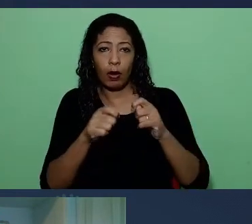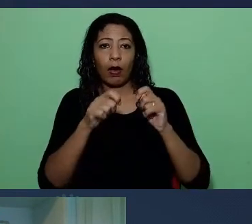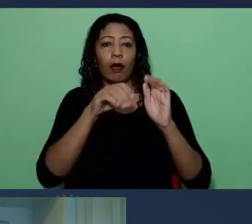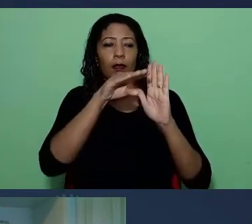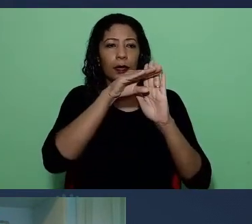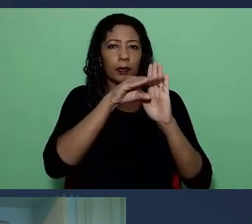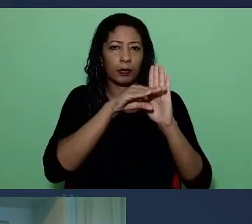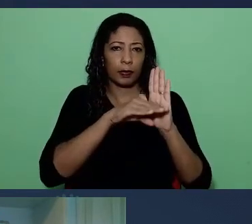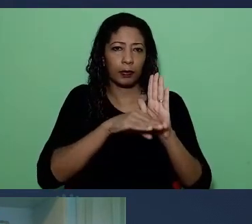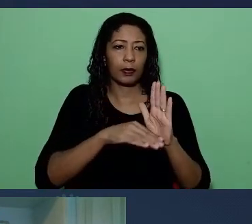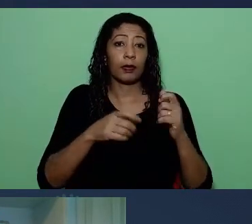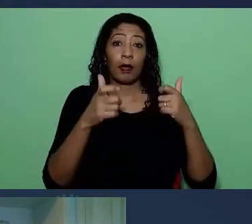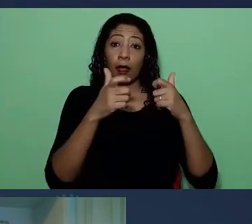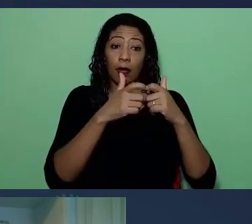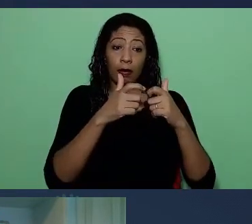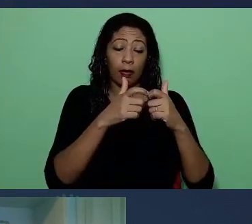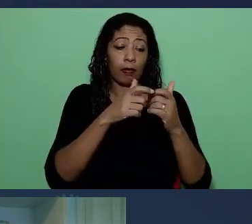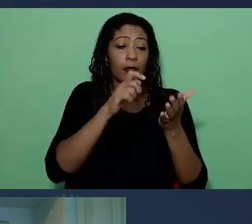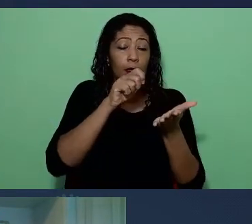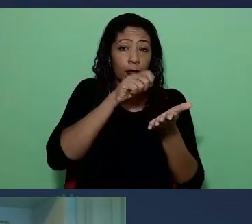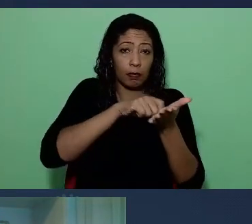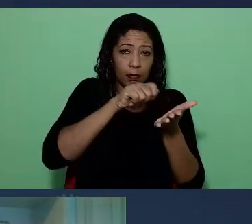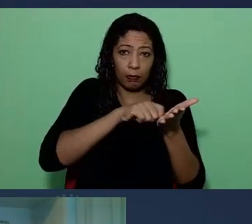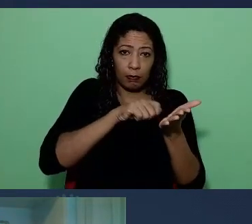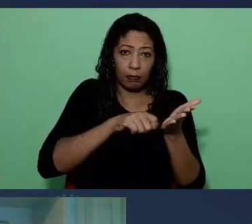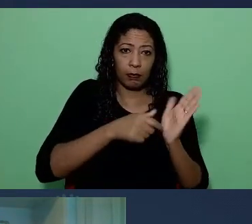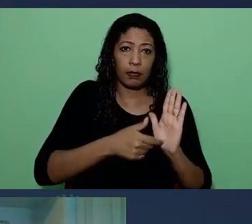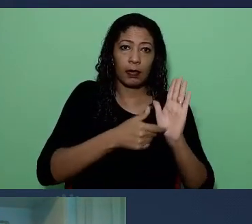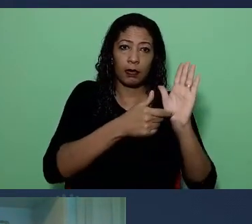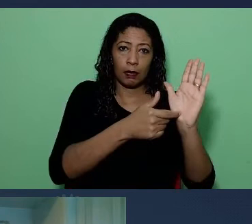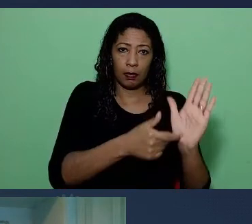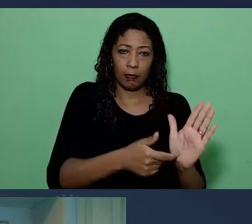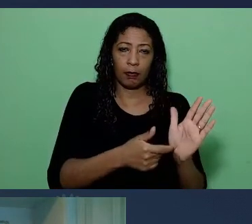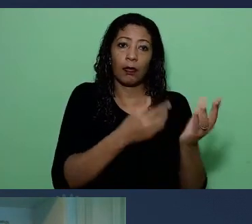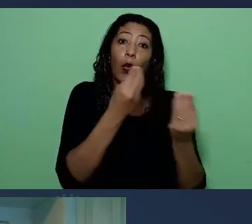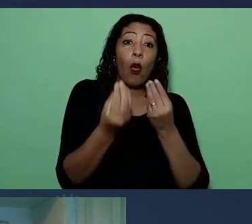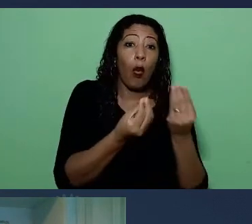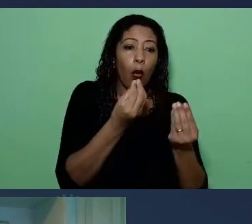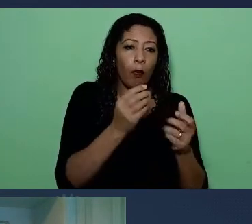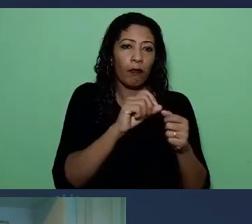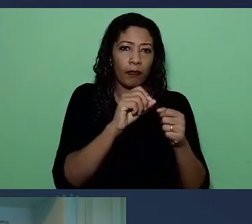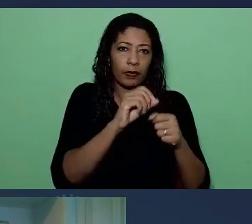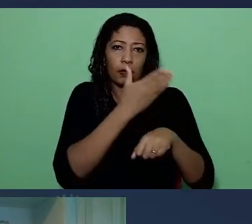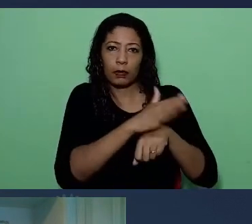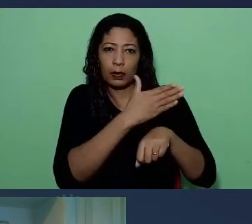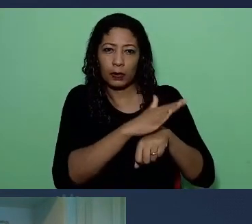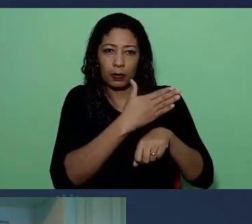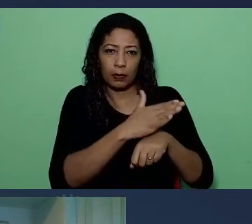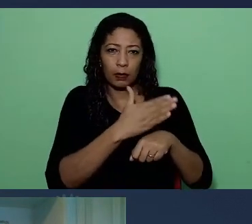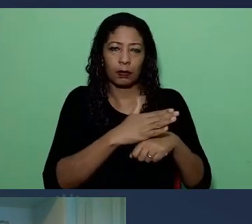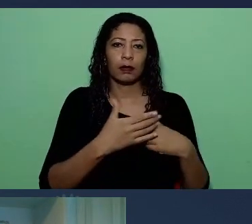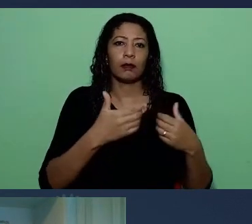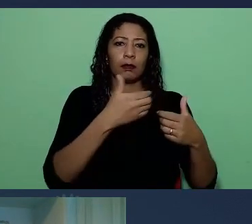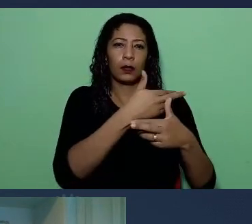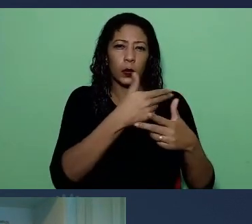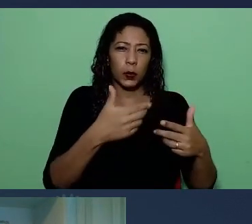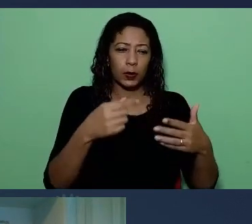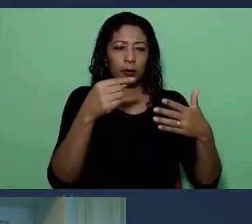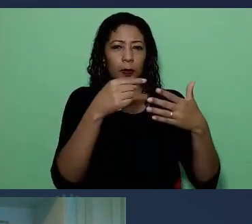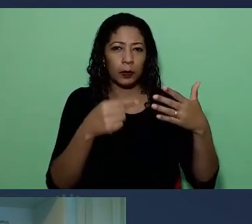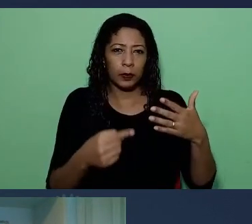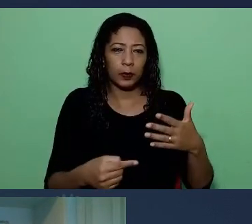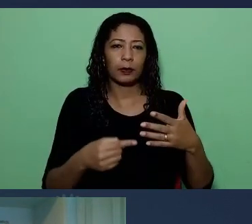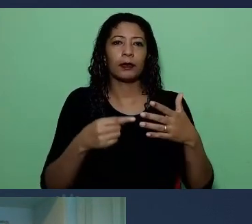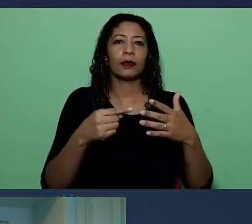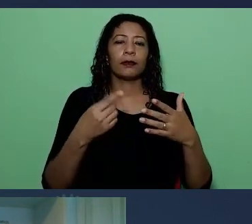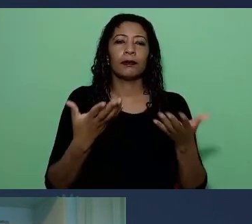tudo o trabalho com a intensidade correta que ele deve fazer, os elementos que ele deve utilizar, os